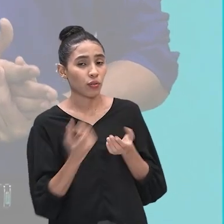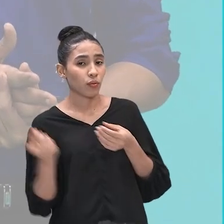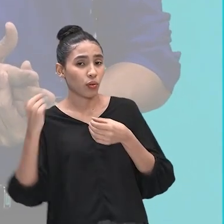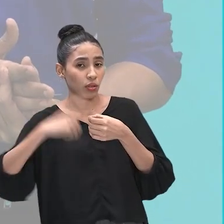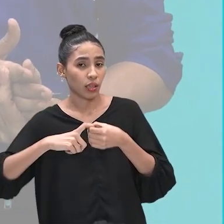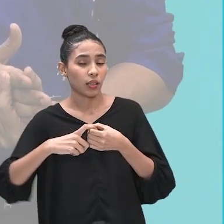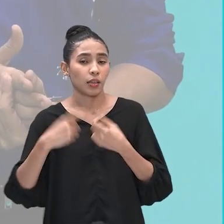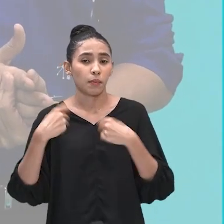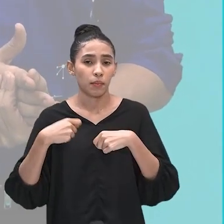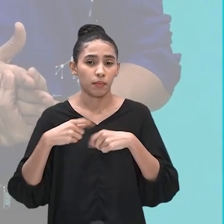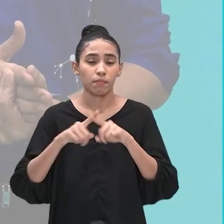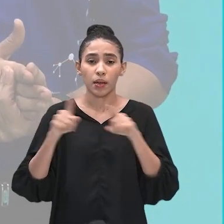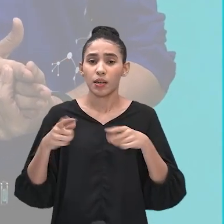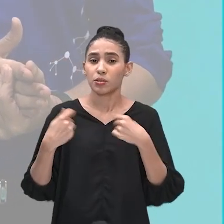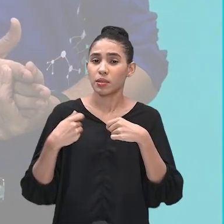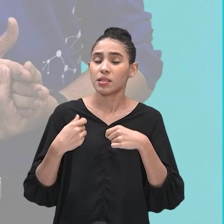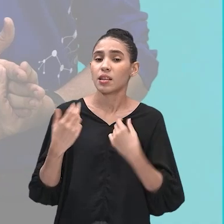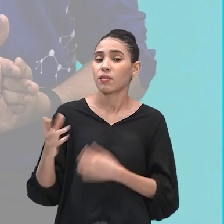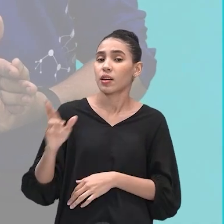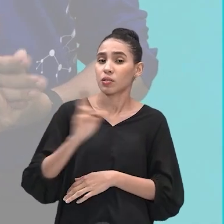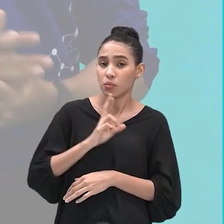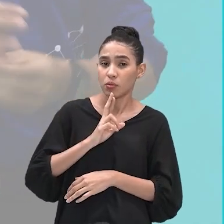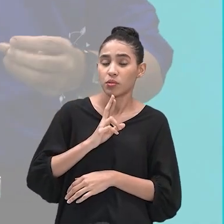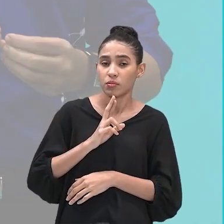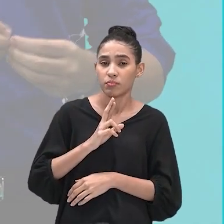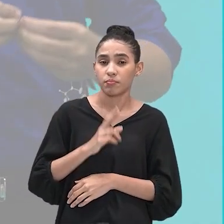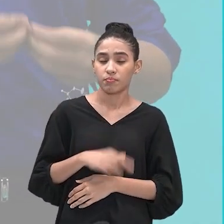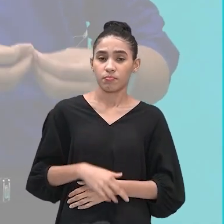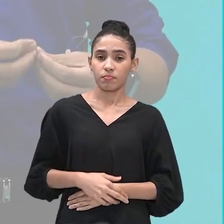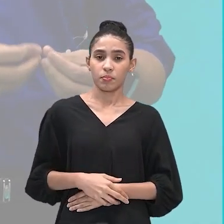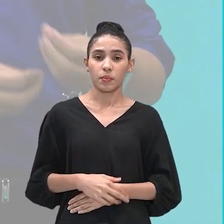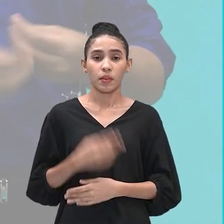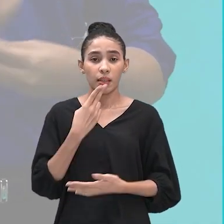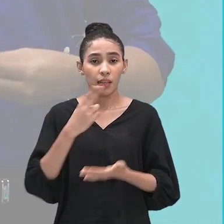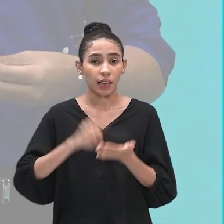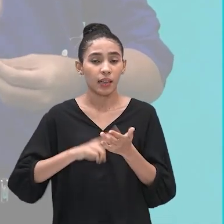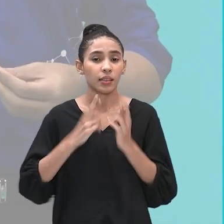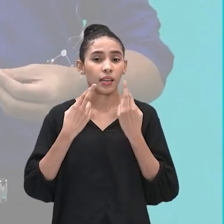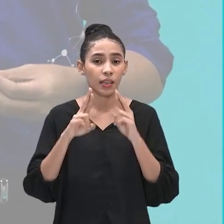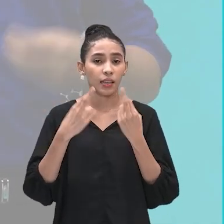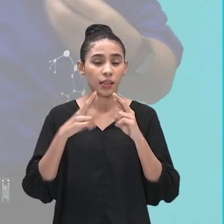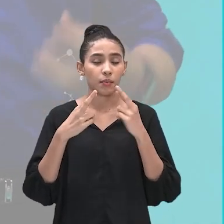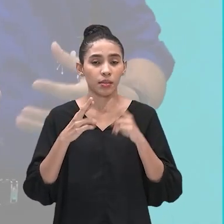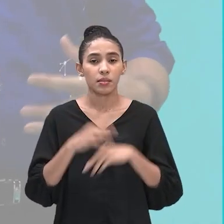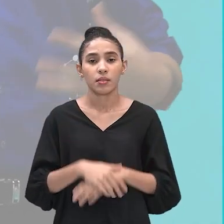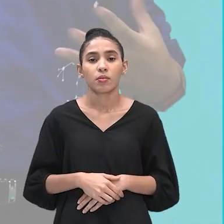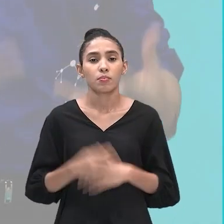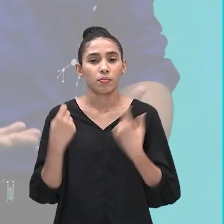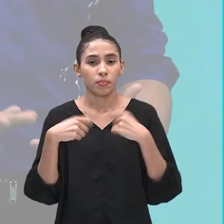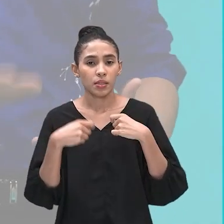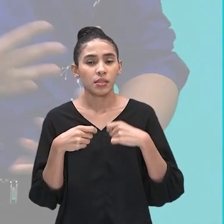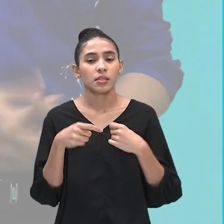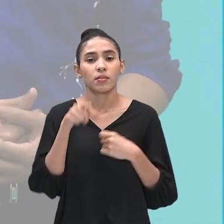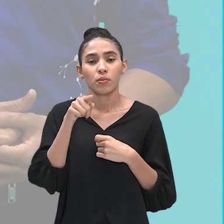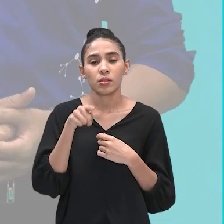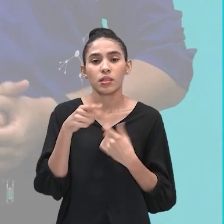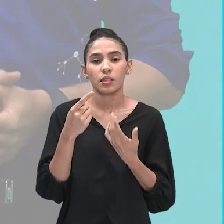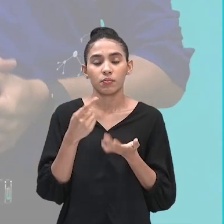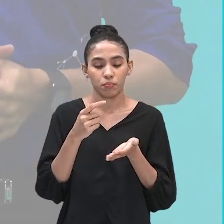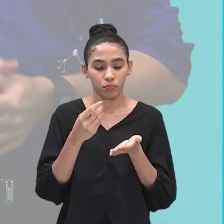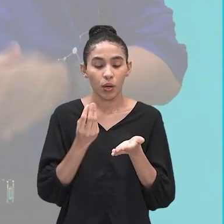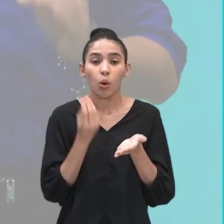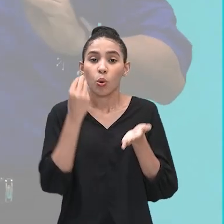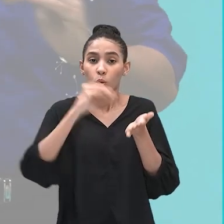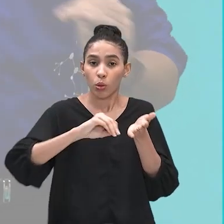precisava de um retorno. E a carta de reclamação, o fechamento é justamente isso, é você pedir um posicionamento